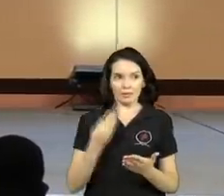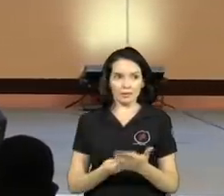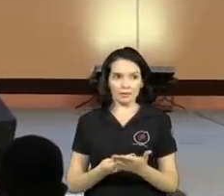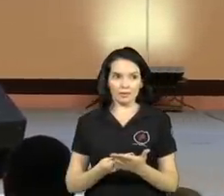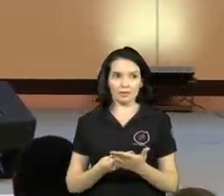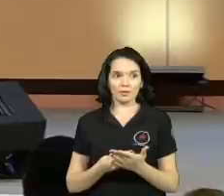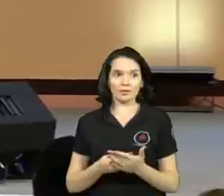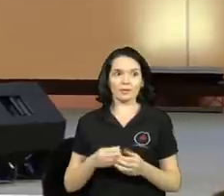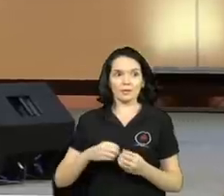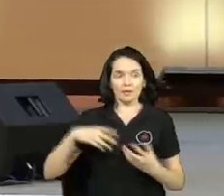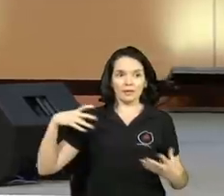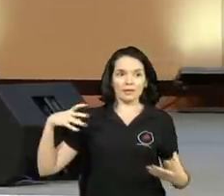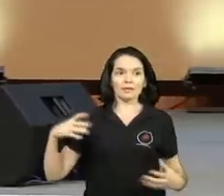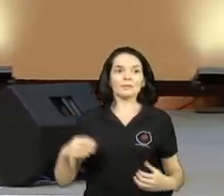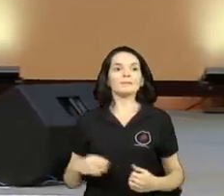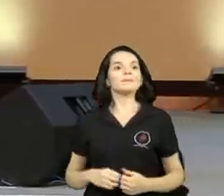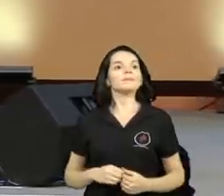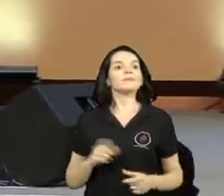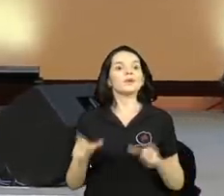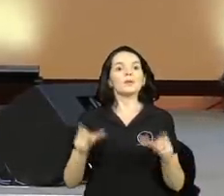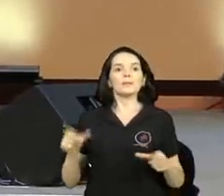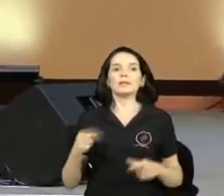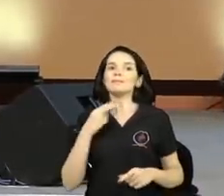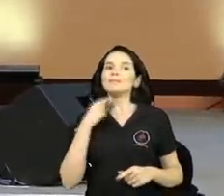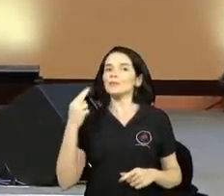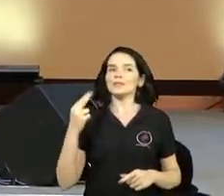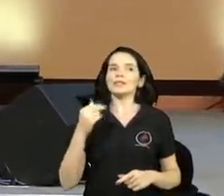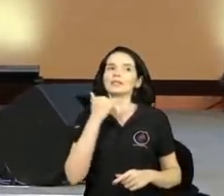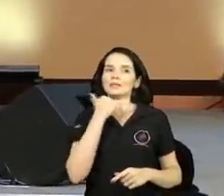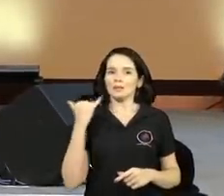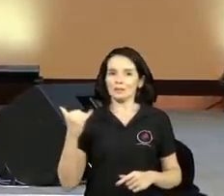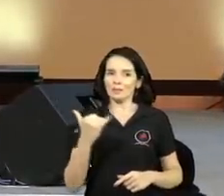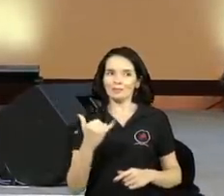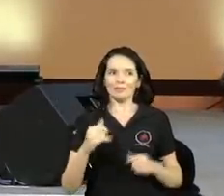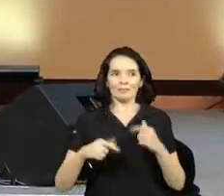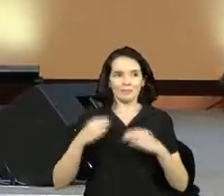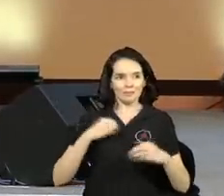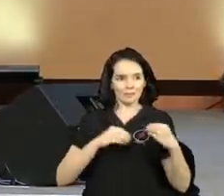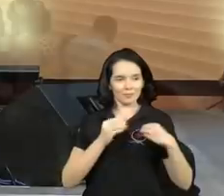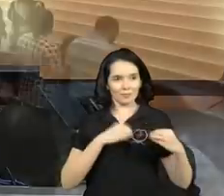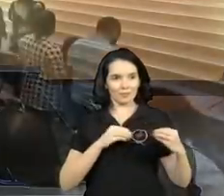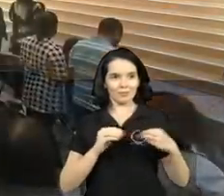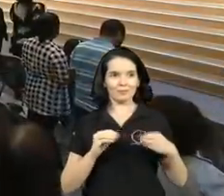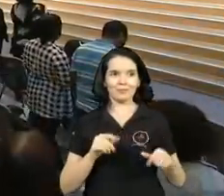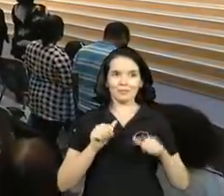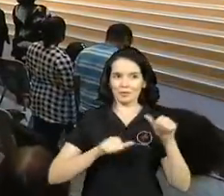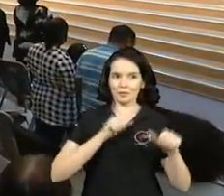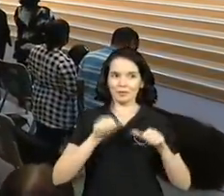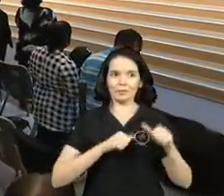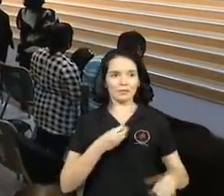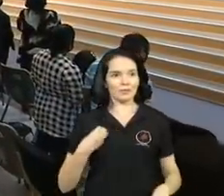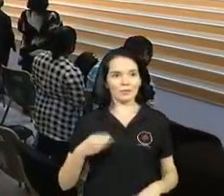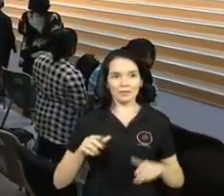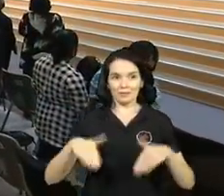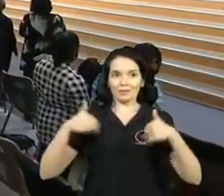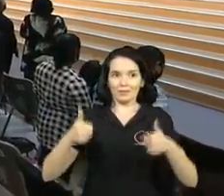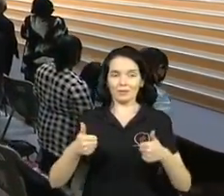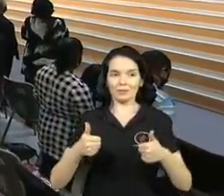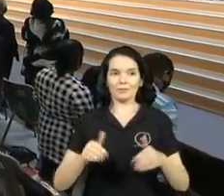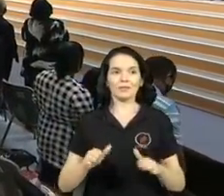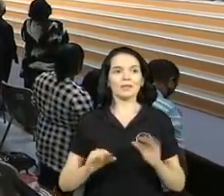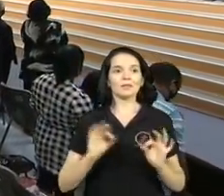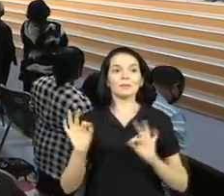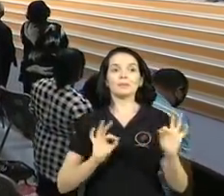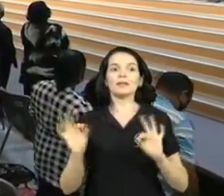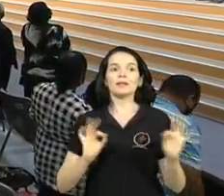dar, o perdão dos teus pecados, a transformação para uma vida melhor e te preparar para a vida